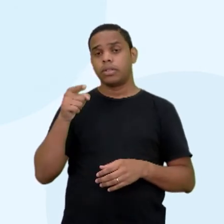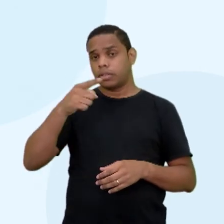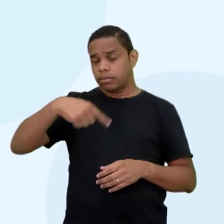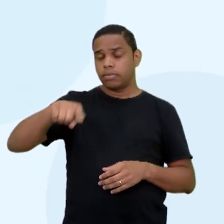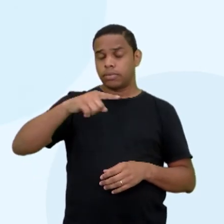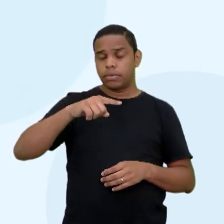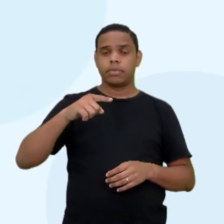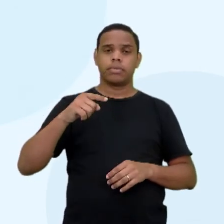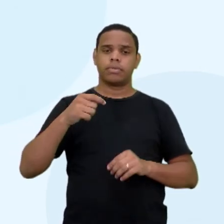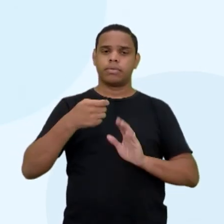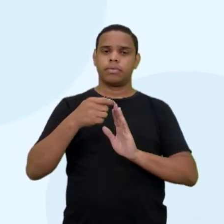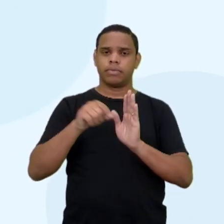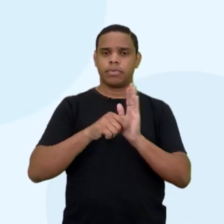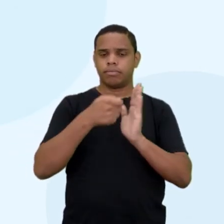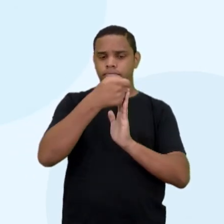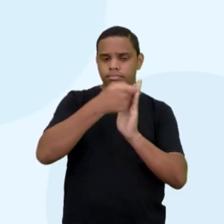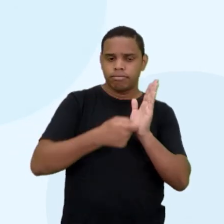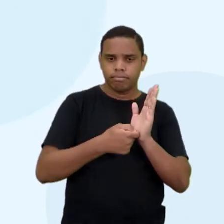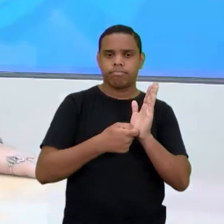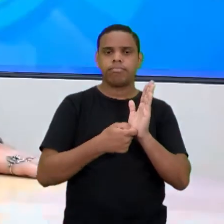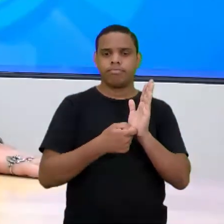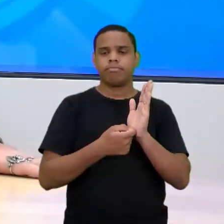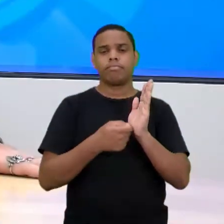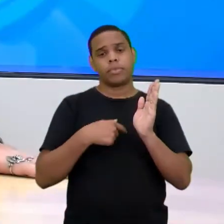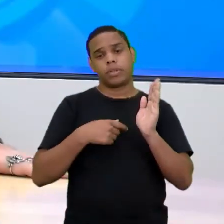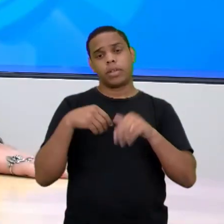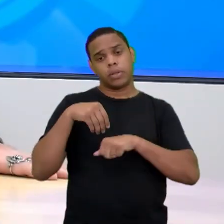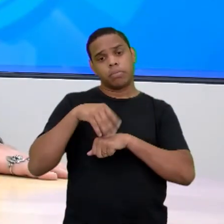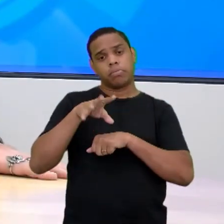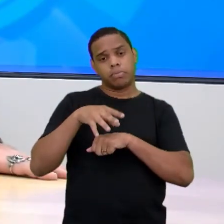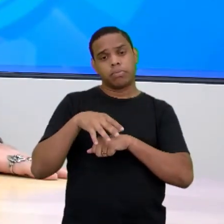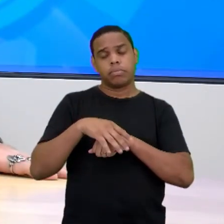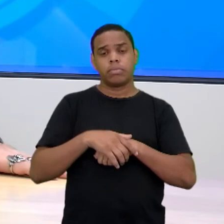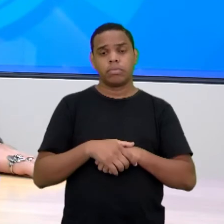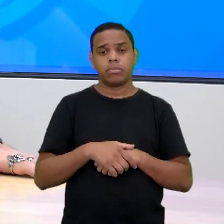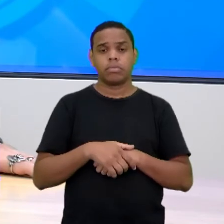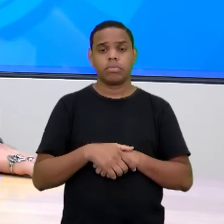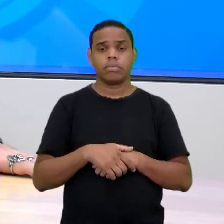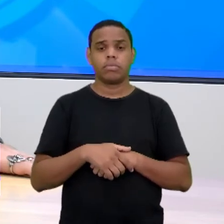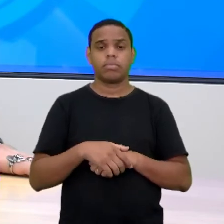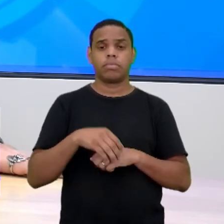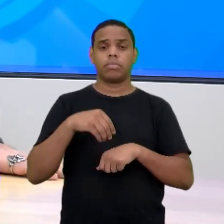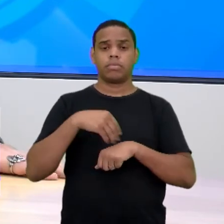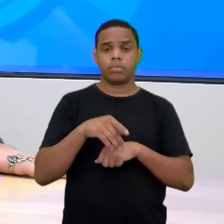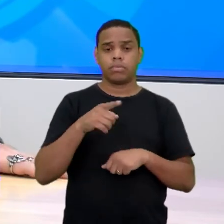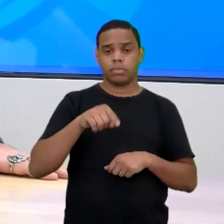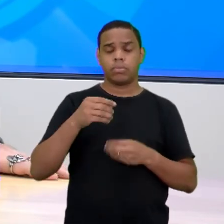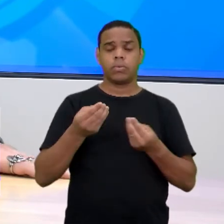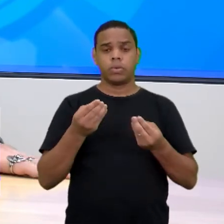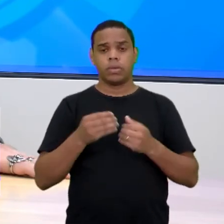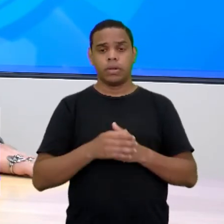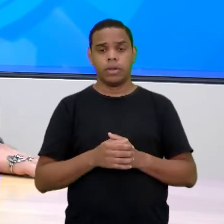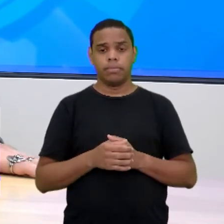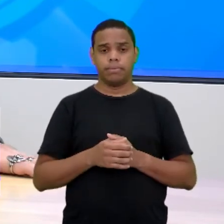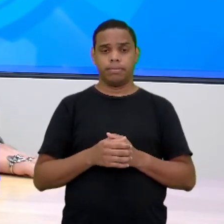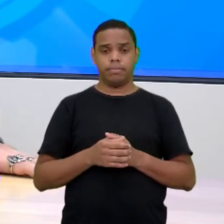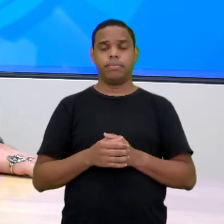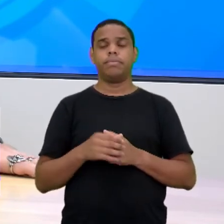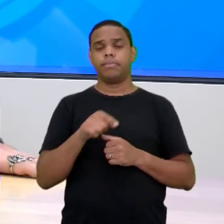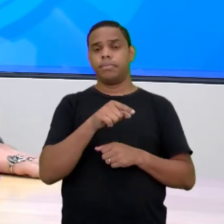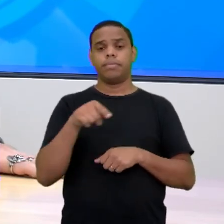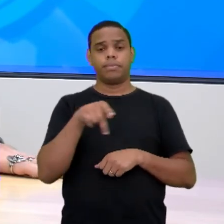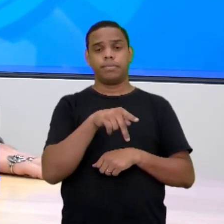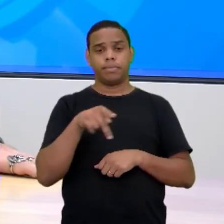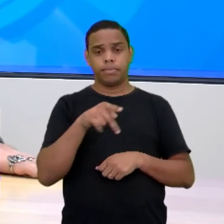aí um trabalho, né? E é uma sugestão, né, que o mapa coloca aí para os professores,